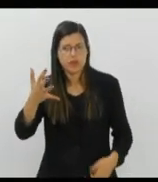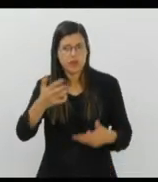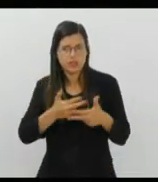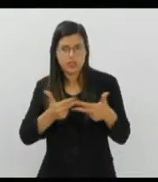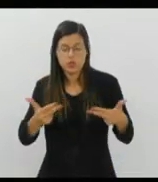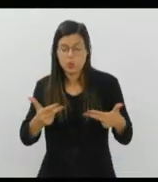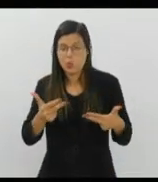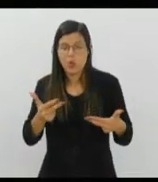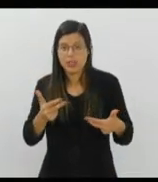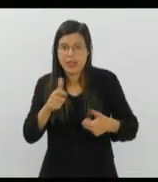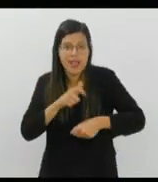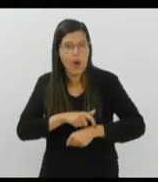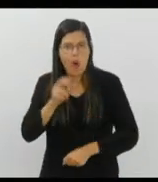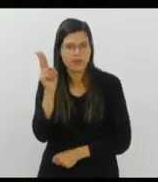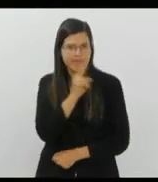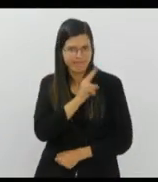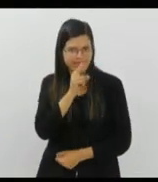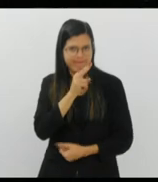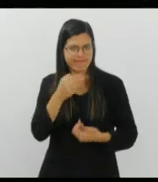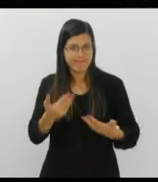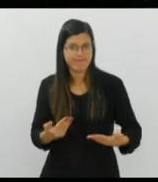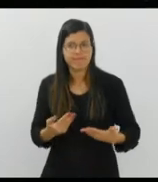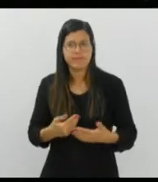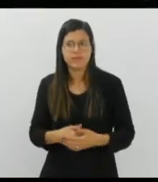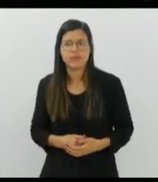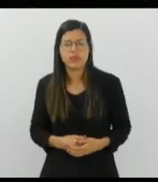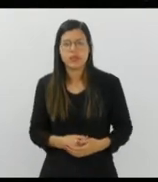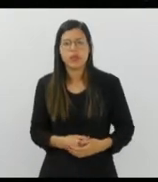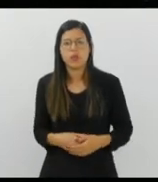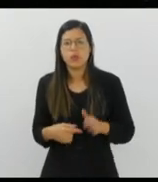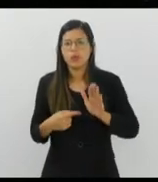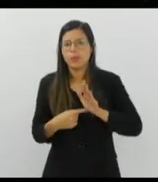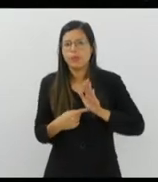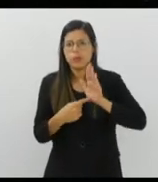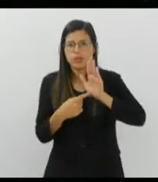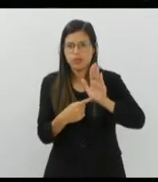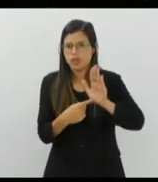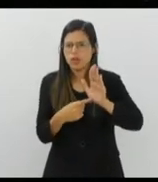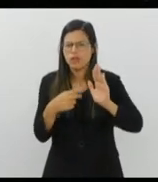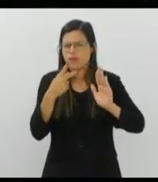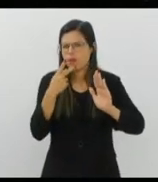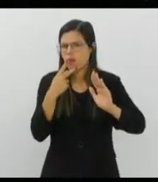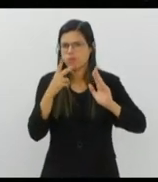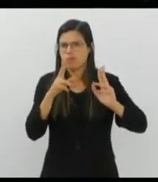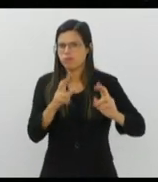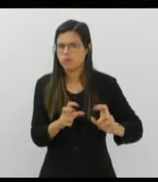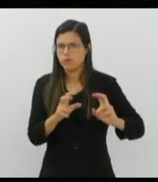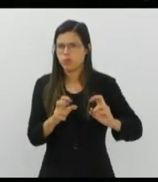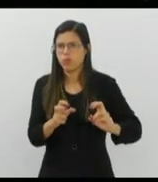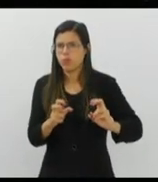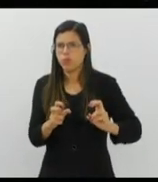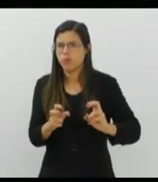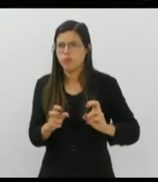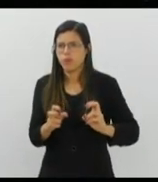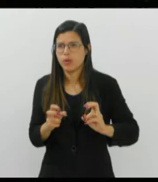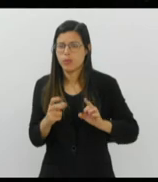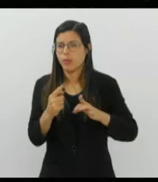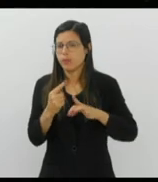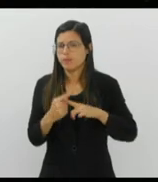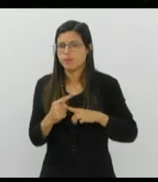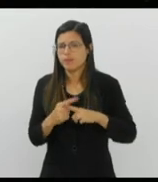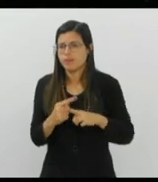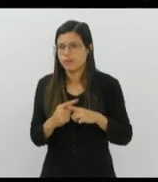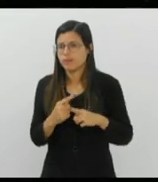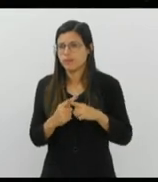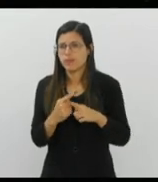cima da hora. Então, estou trazendo tudo isso à tona porque